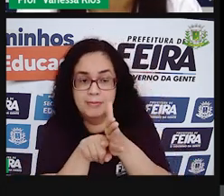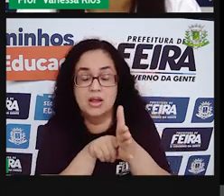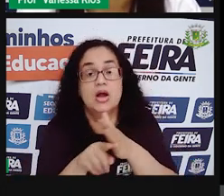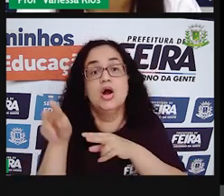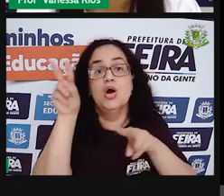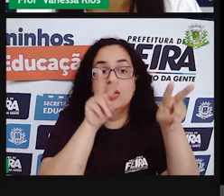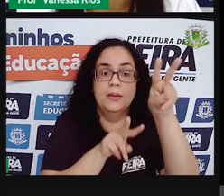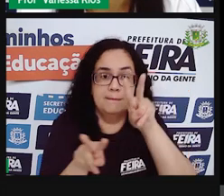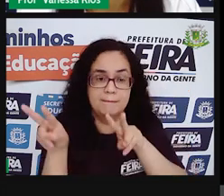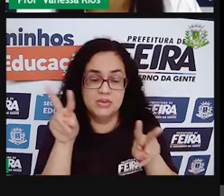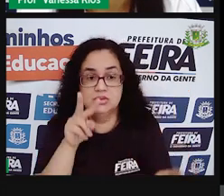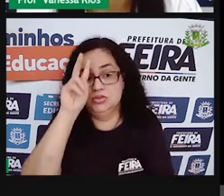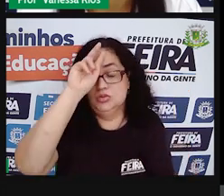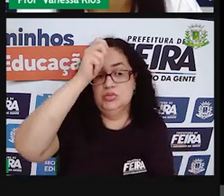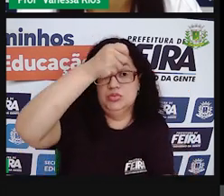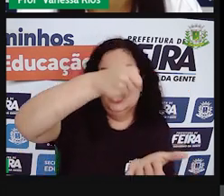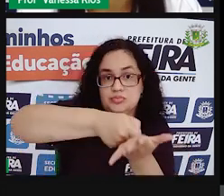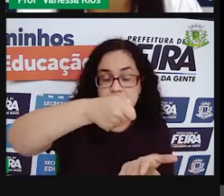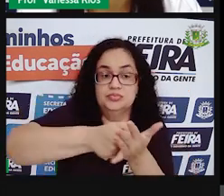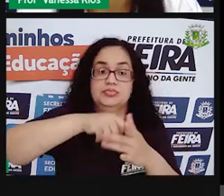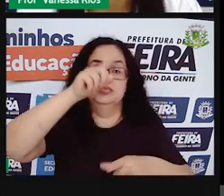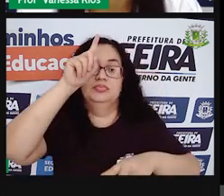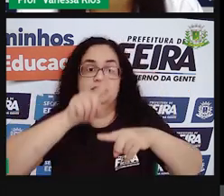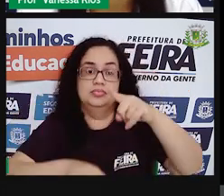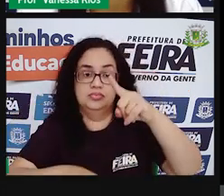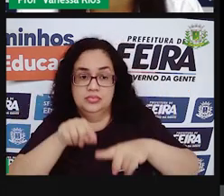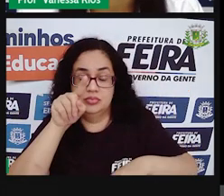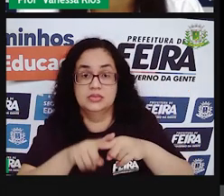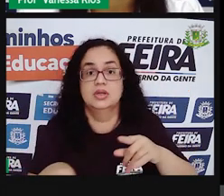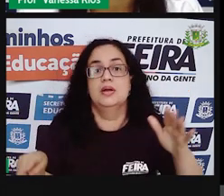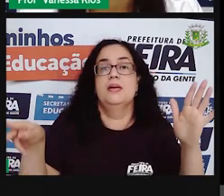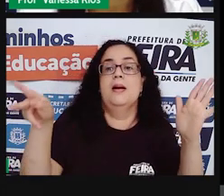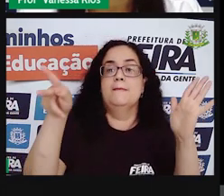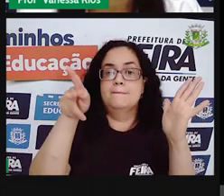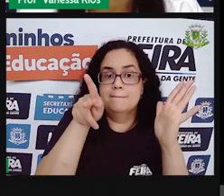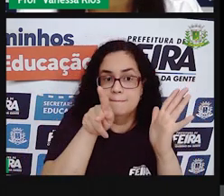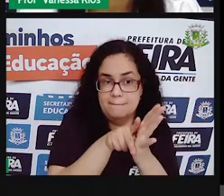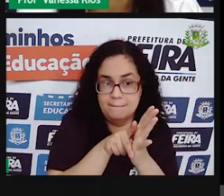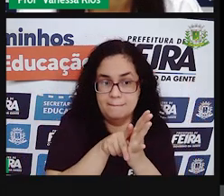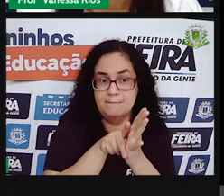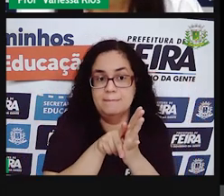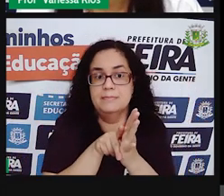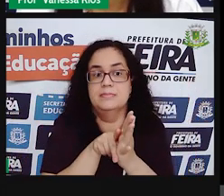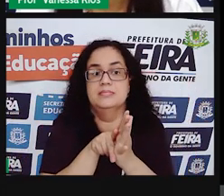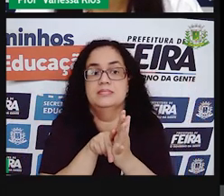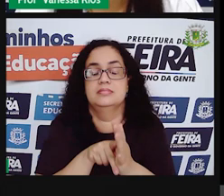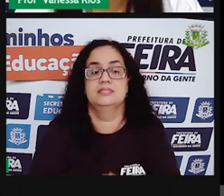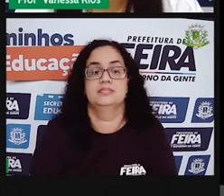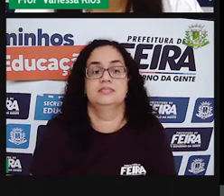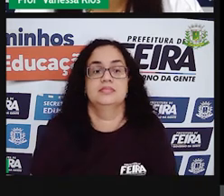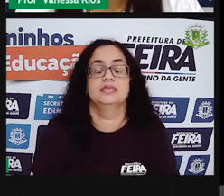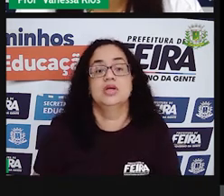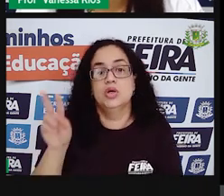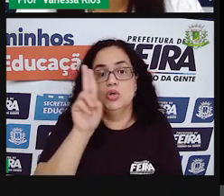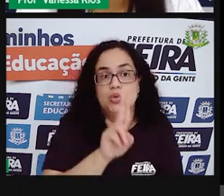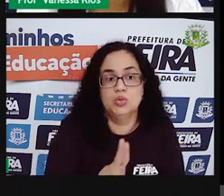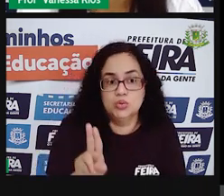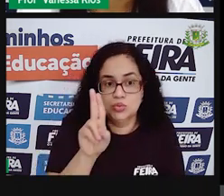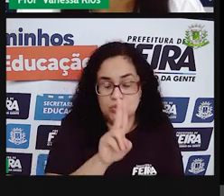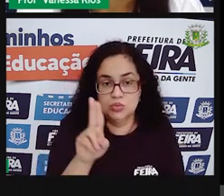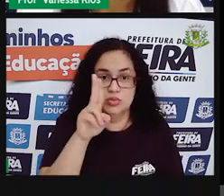observar as resistências dos materiais, né, a propriedade das resistências, e aí utilizar